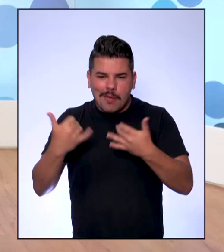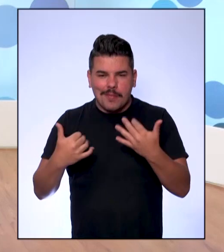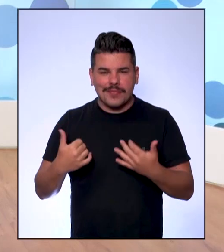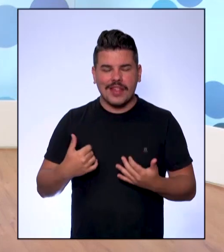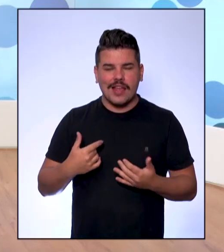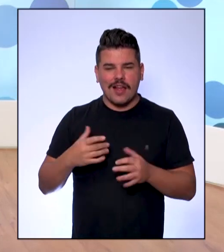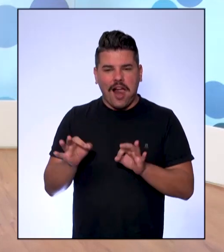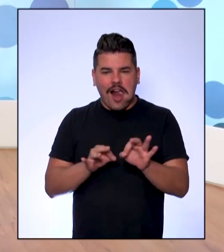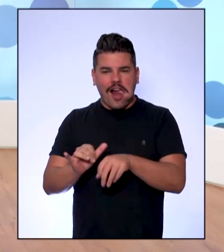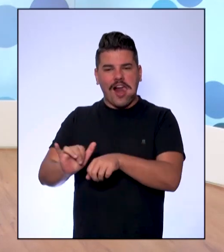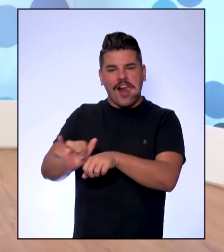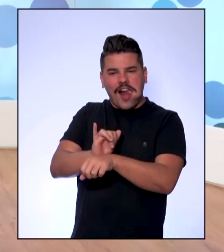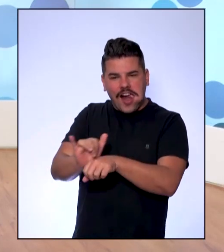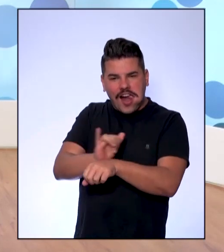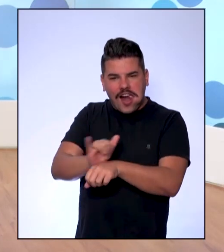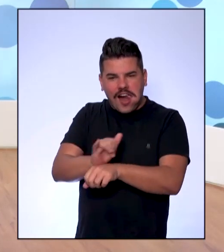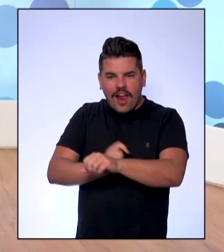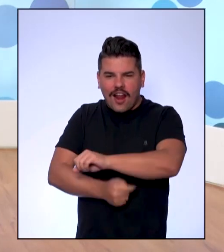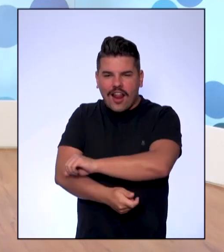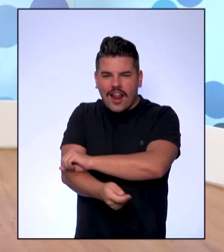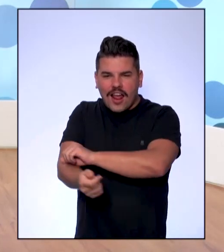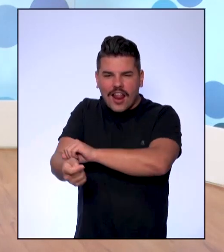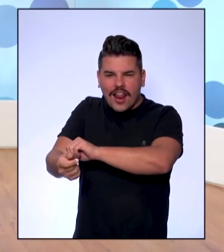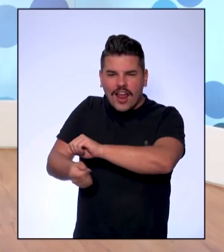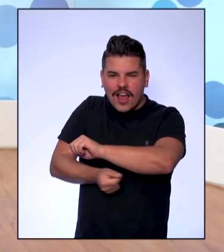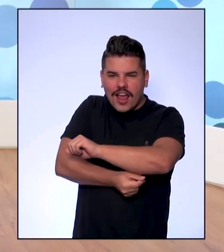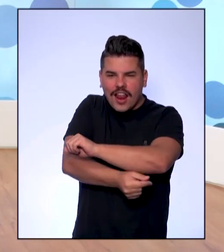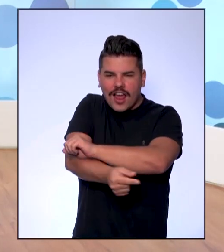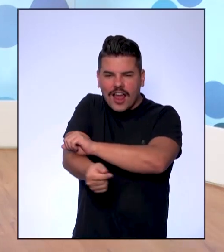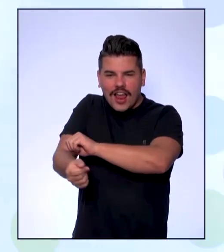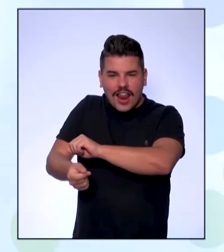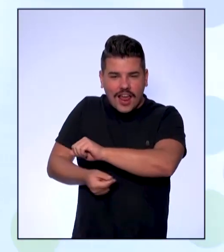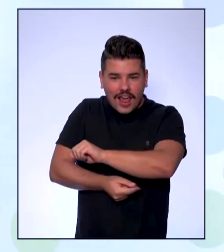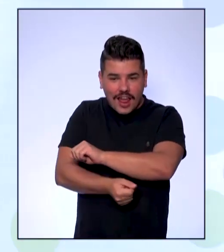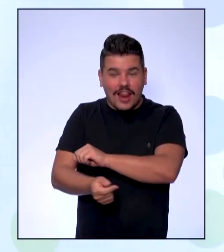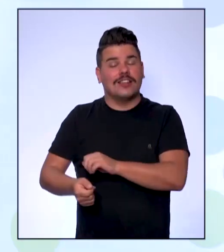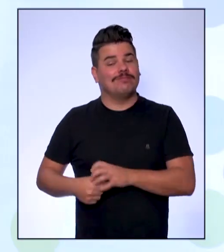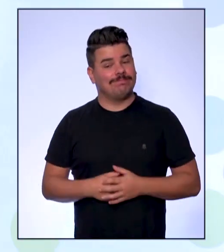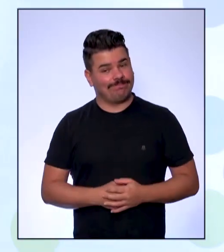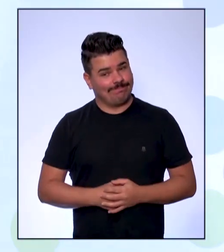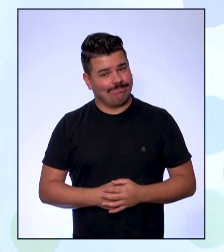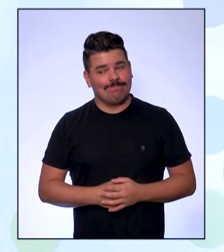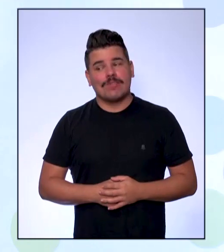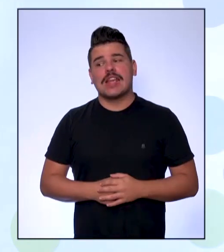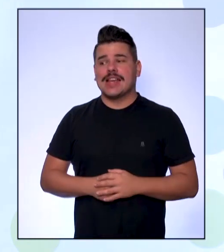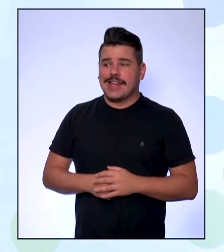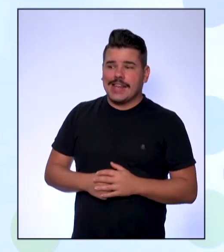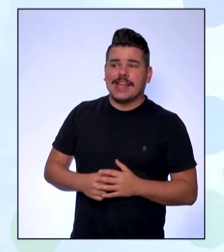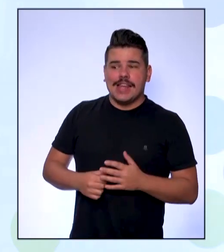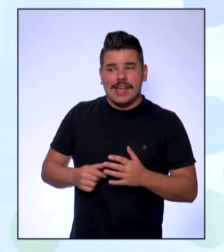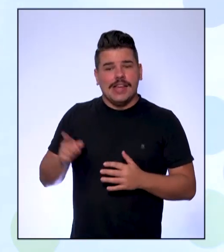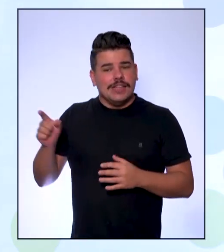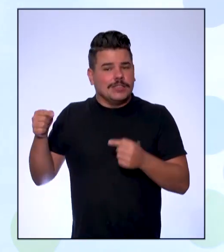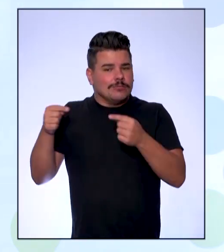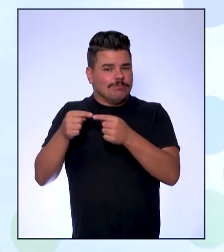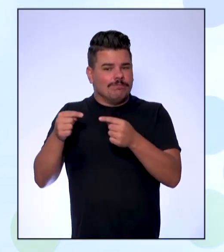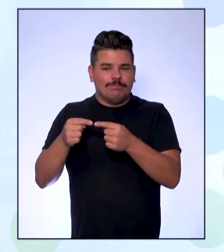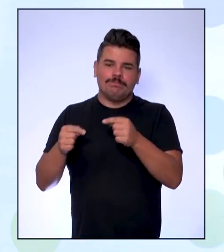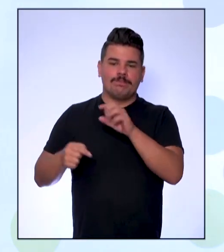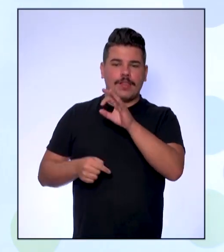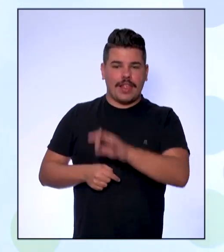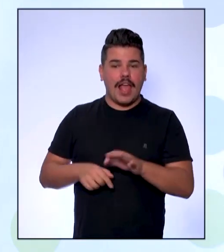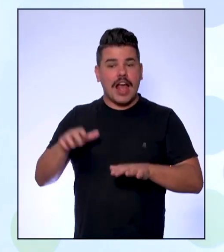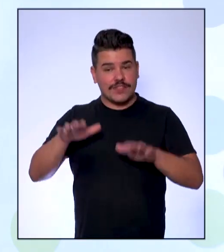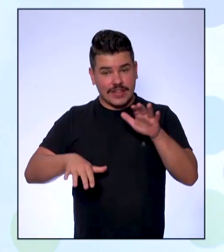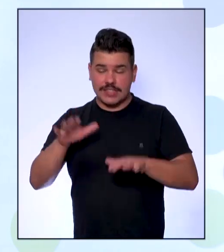burladas, manipuladas. Isso já é um pouco mais assim condizente com a verdade, né? Podem ser